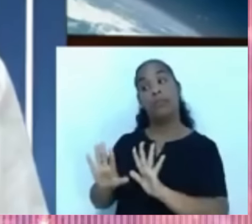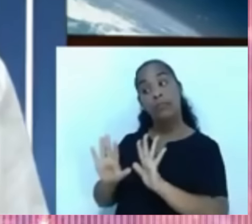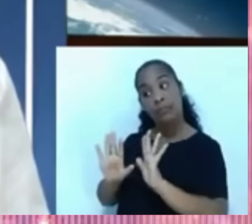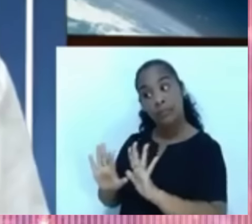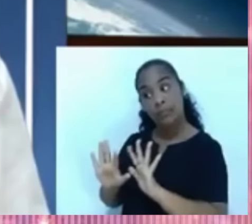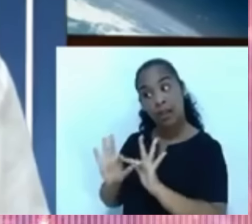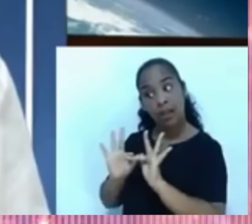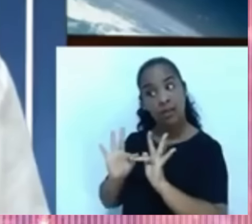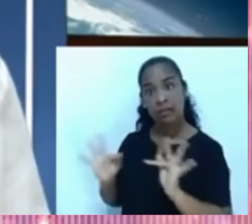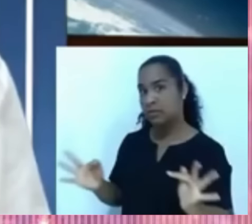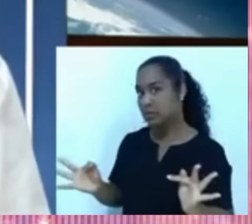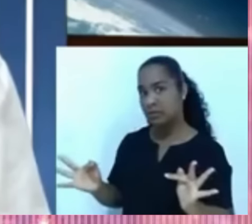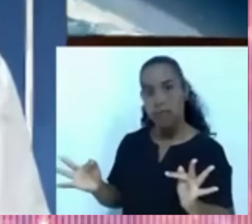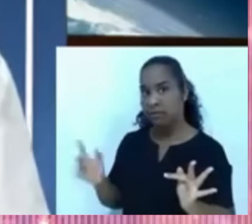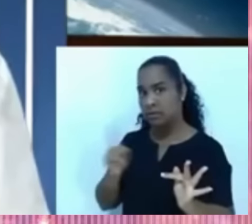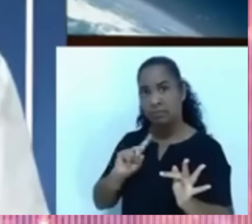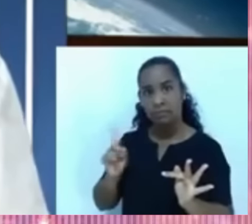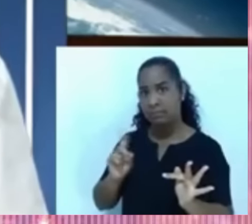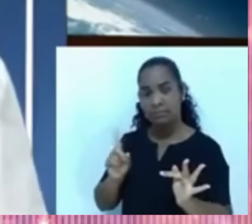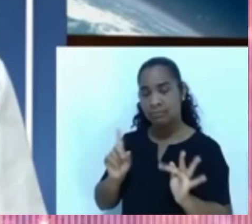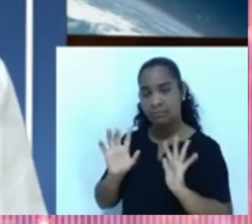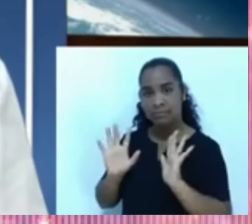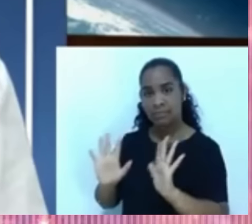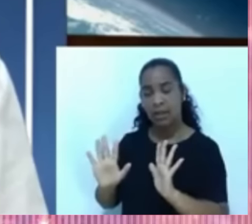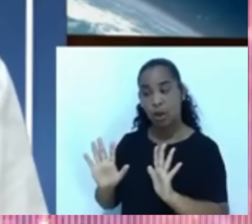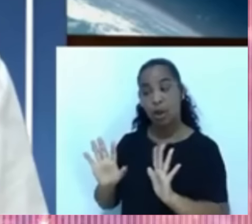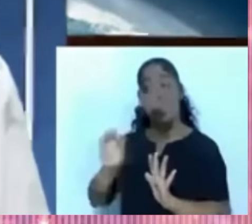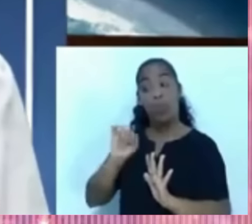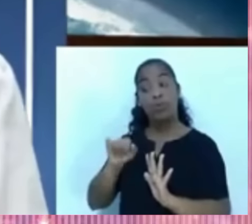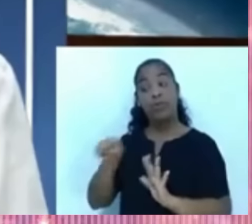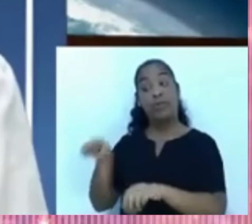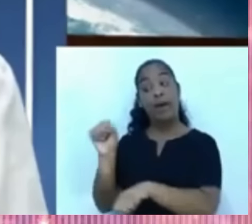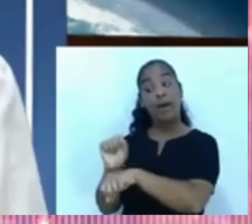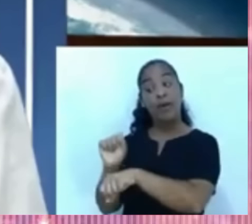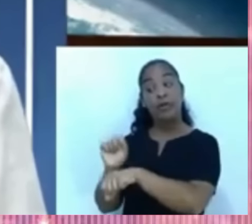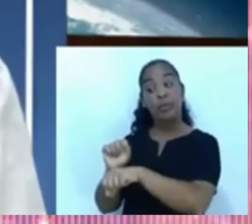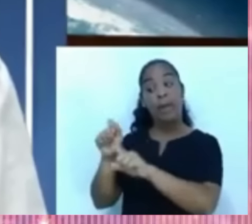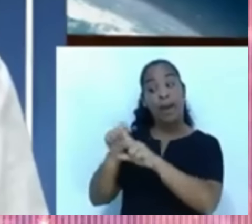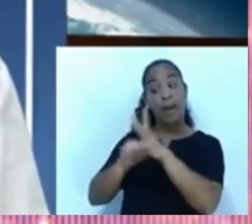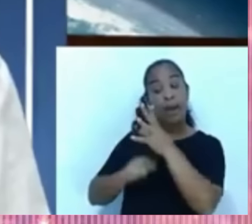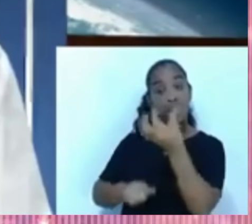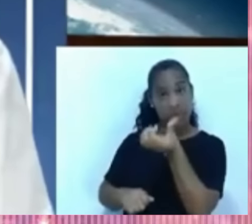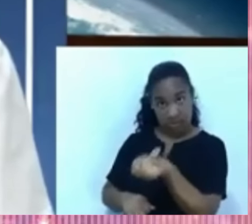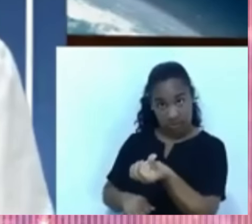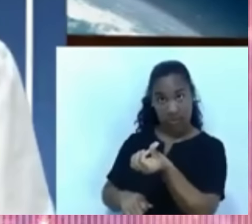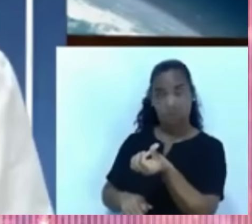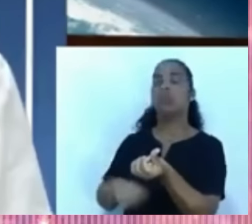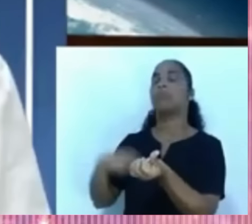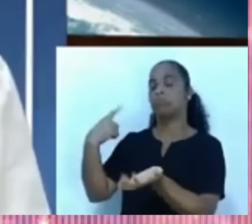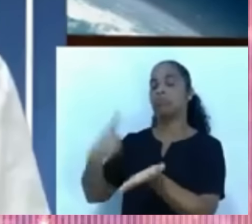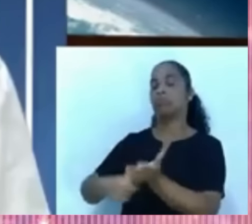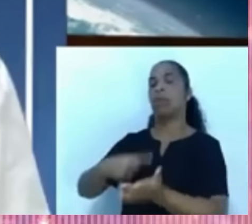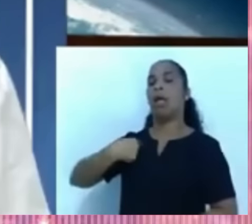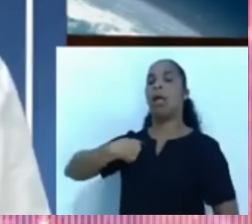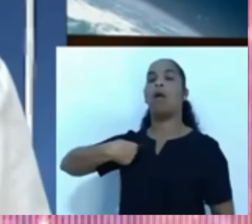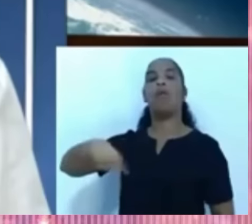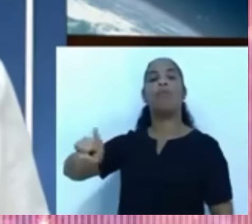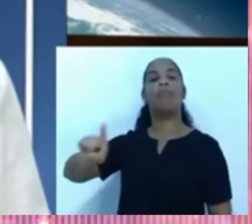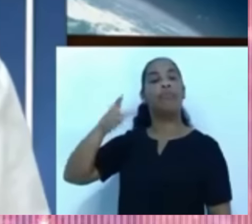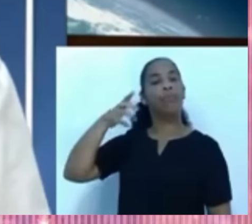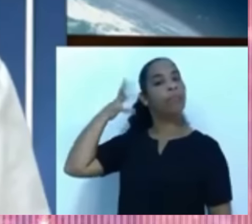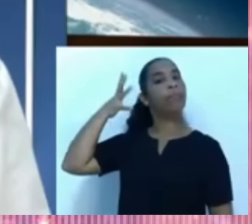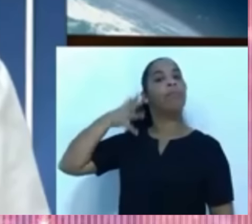simples quanto parece Mas se me derem se meses marquemos uma data e eu me dispi a atender